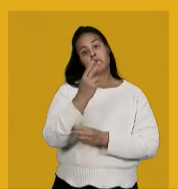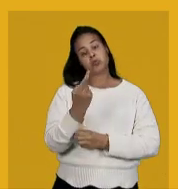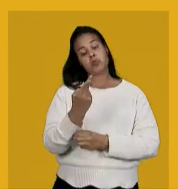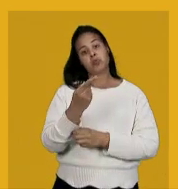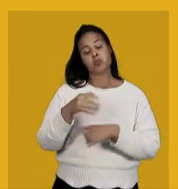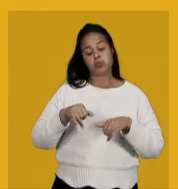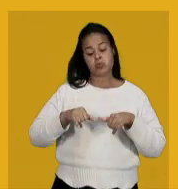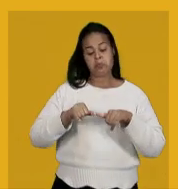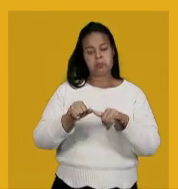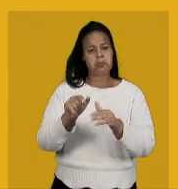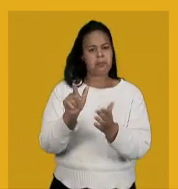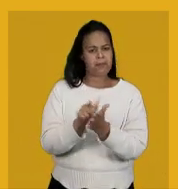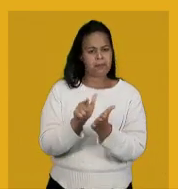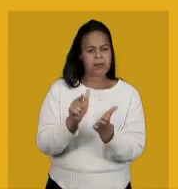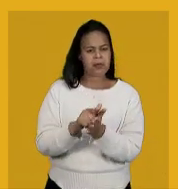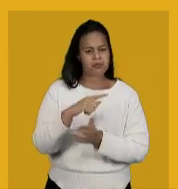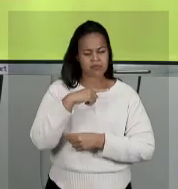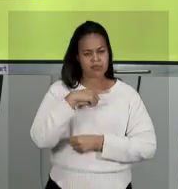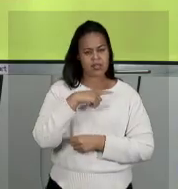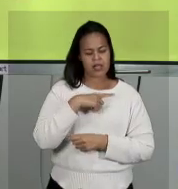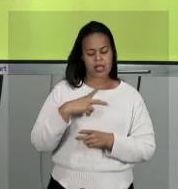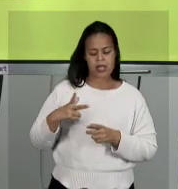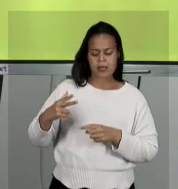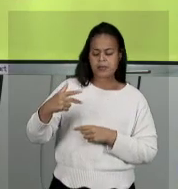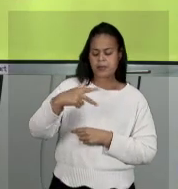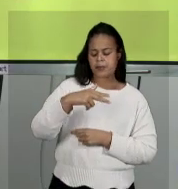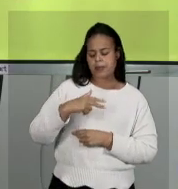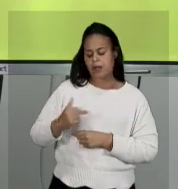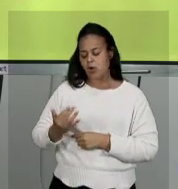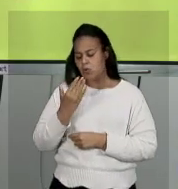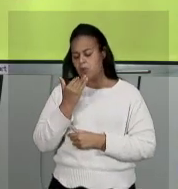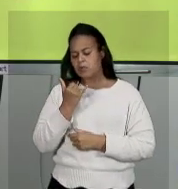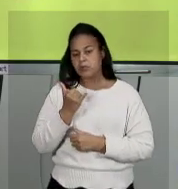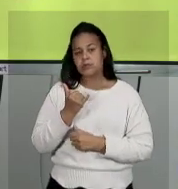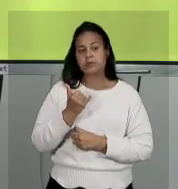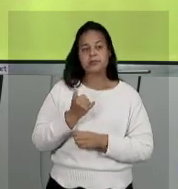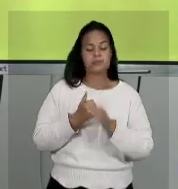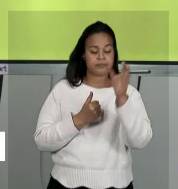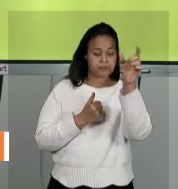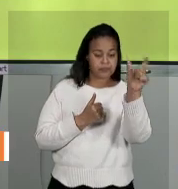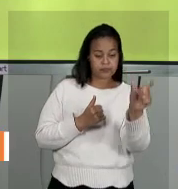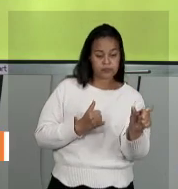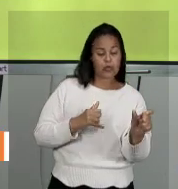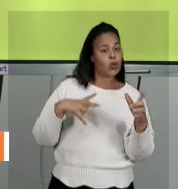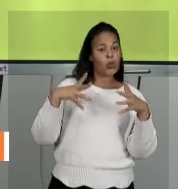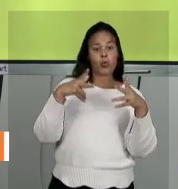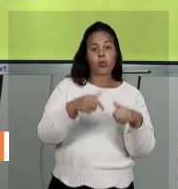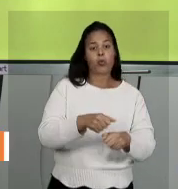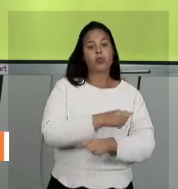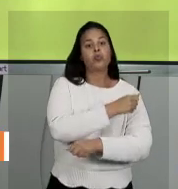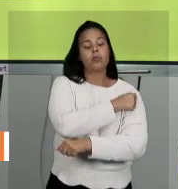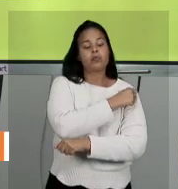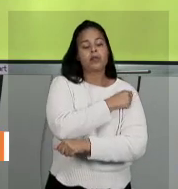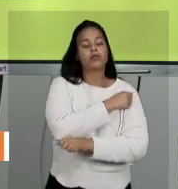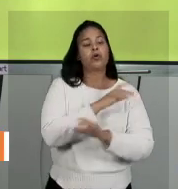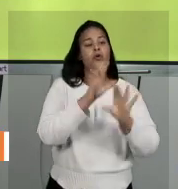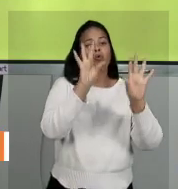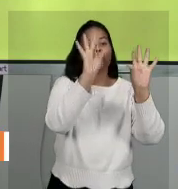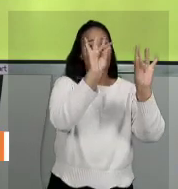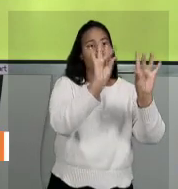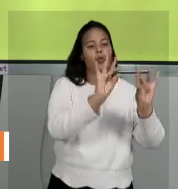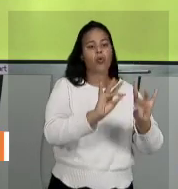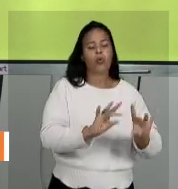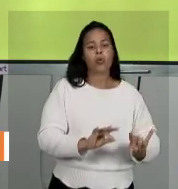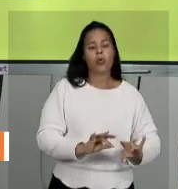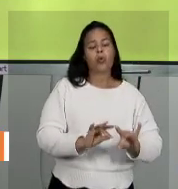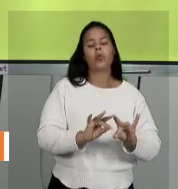os alimentos ali. Aí, um dos bonequinhos, e são todos os alunos, tá, gente? Vão lá e vão pregar o que eles